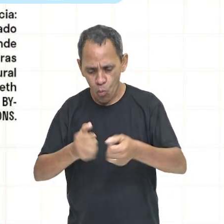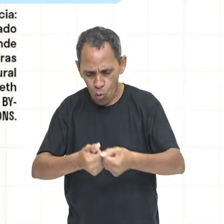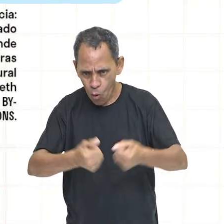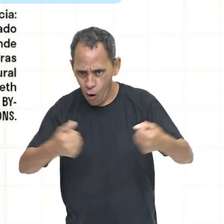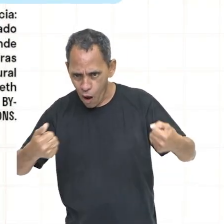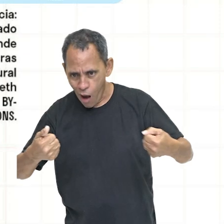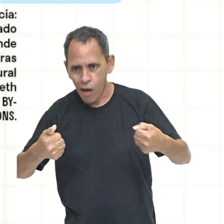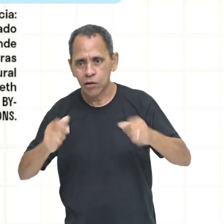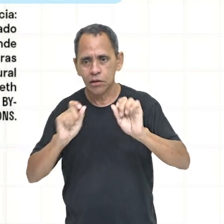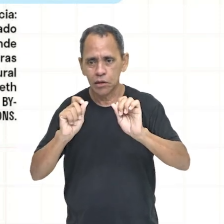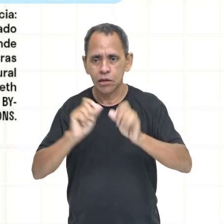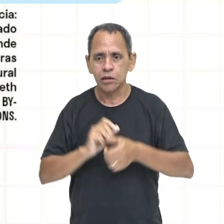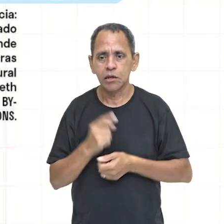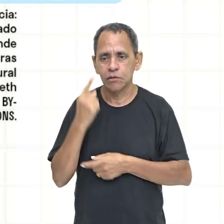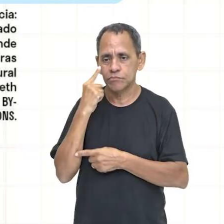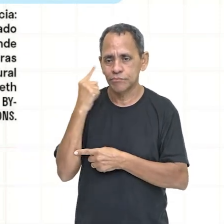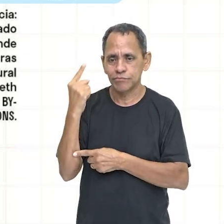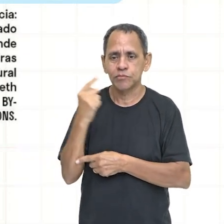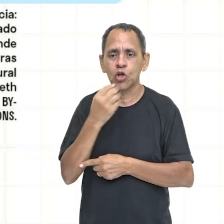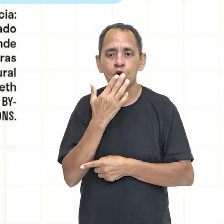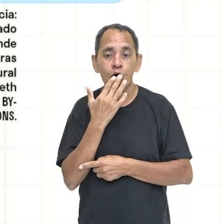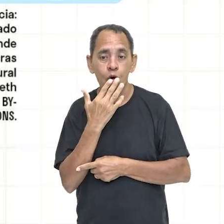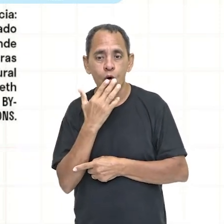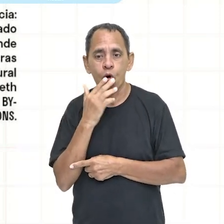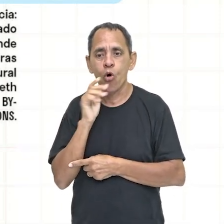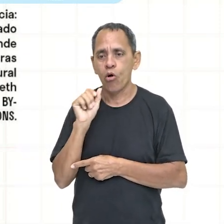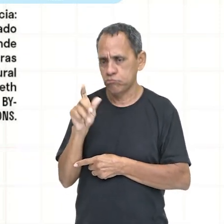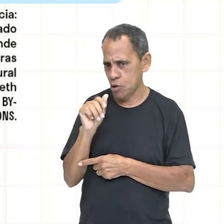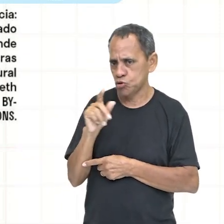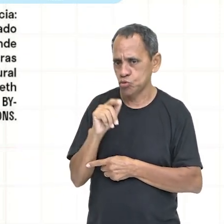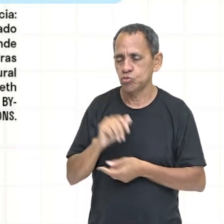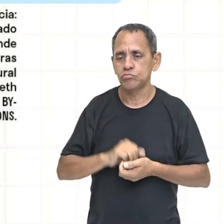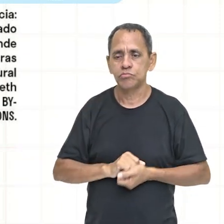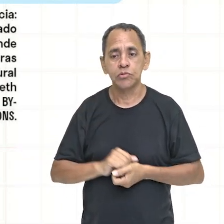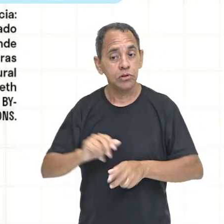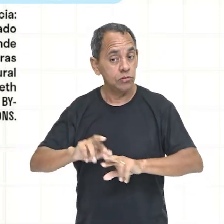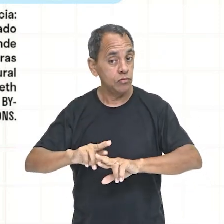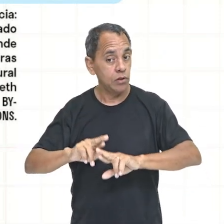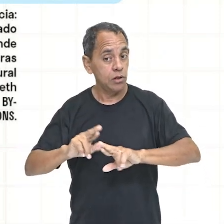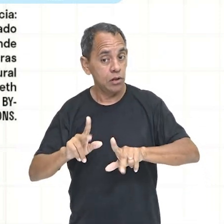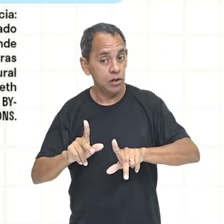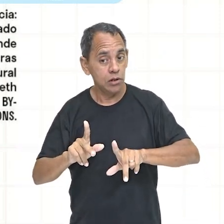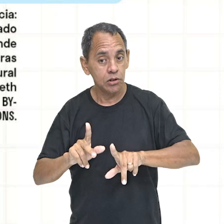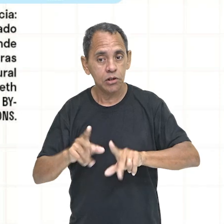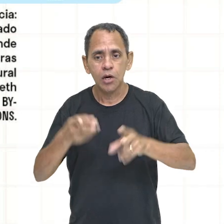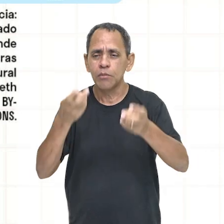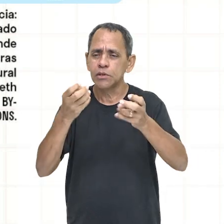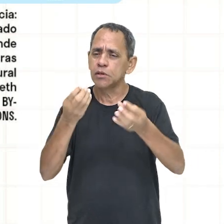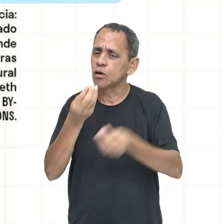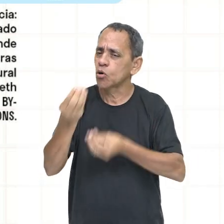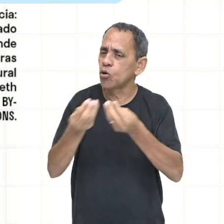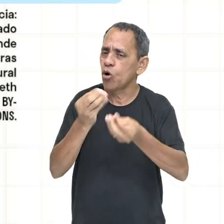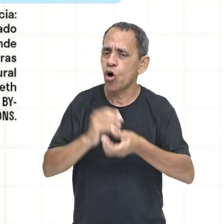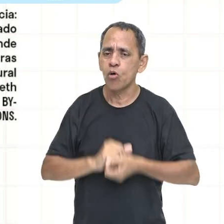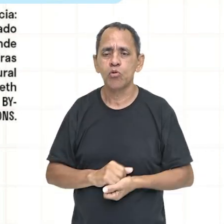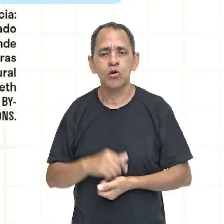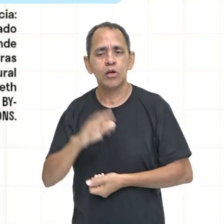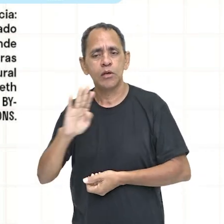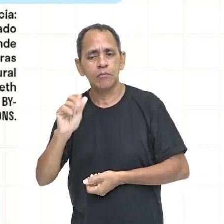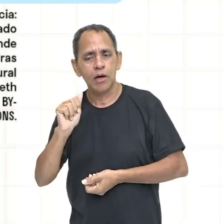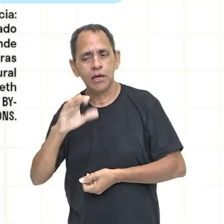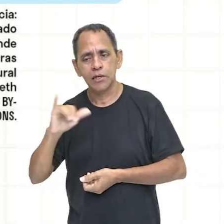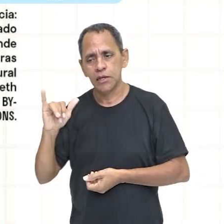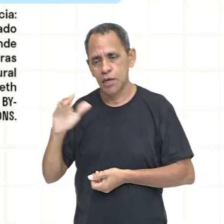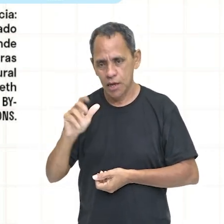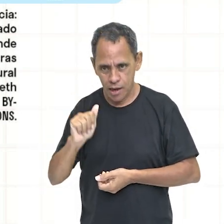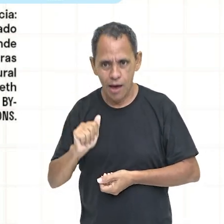de azul, que está diferenciada. Eis aqui a Grande Bacia